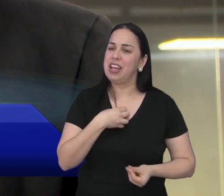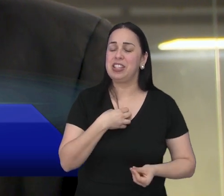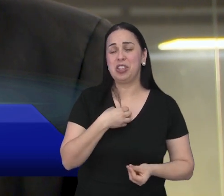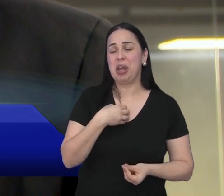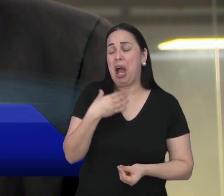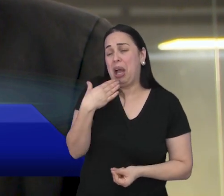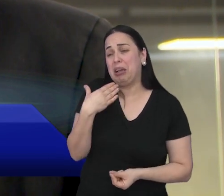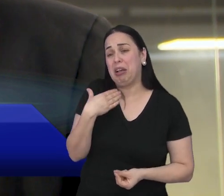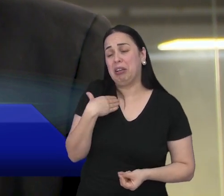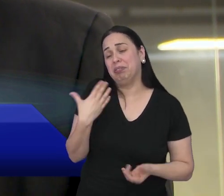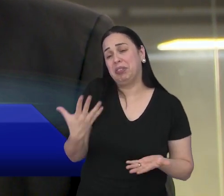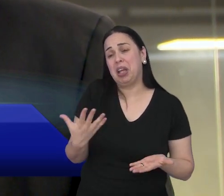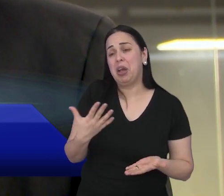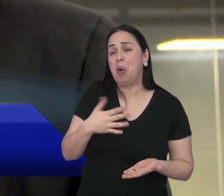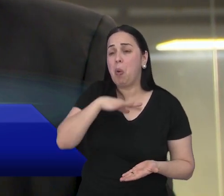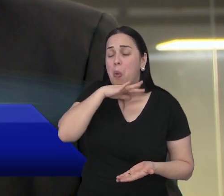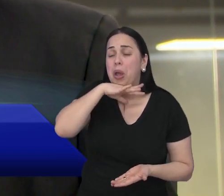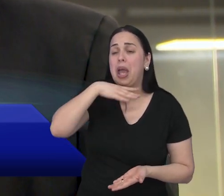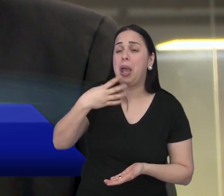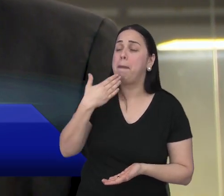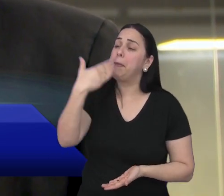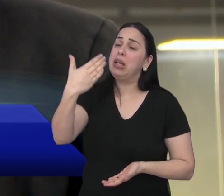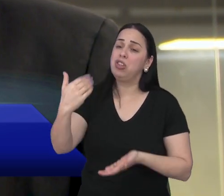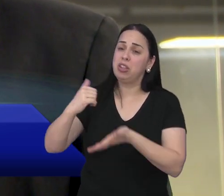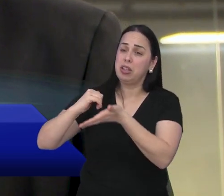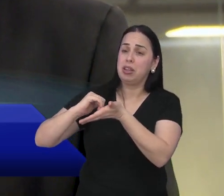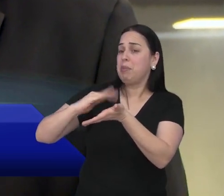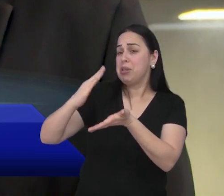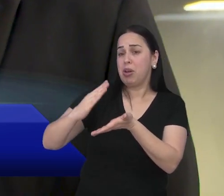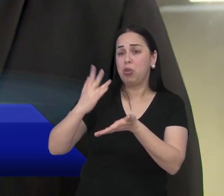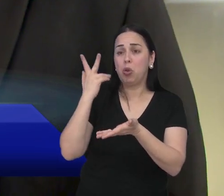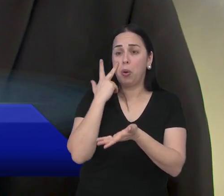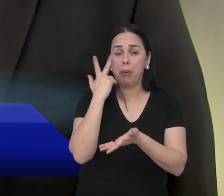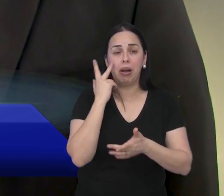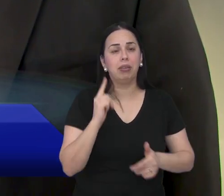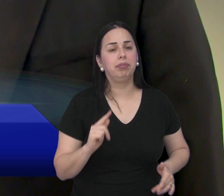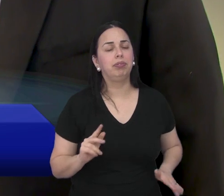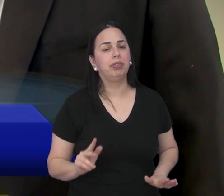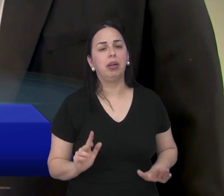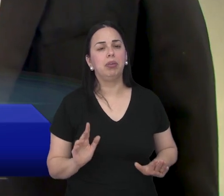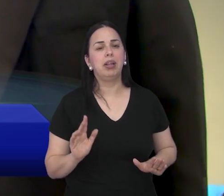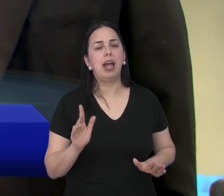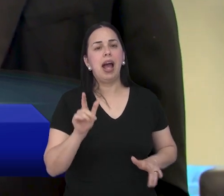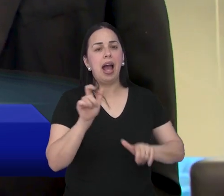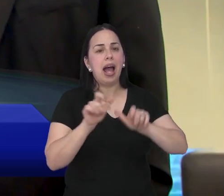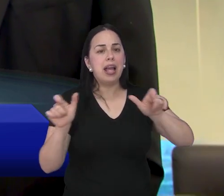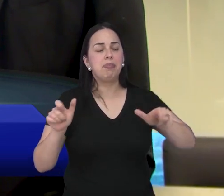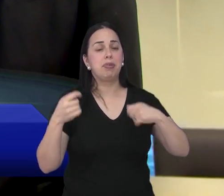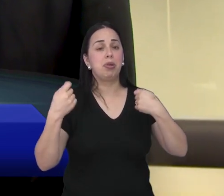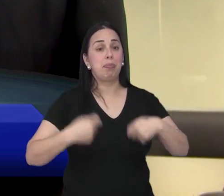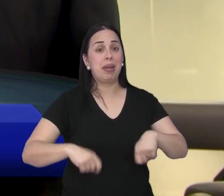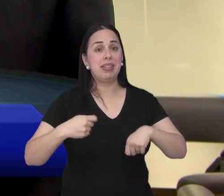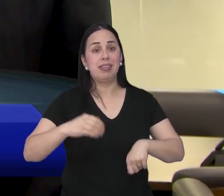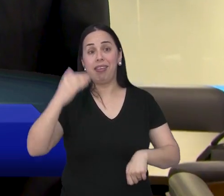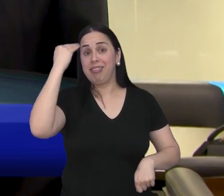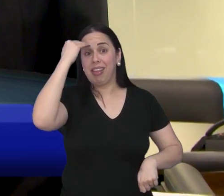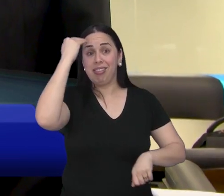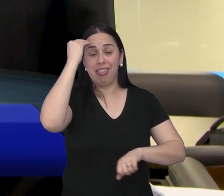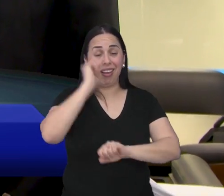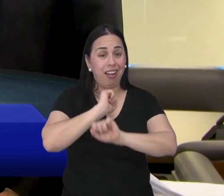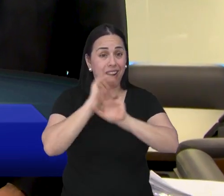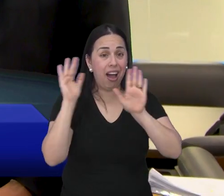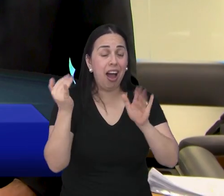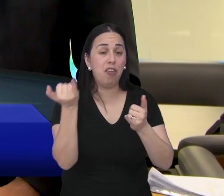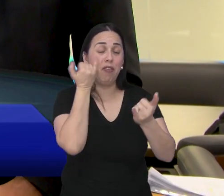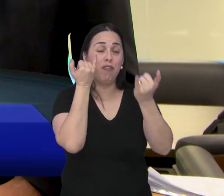pouco mais fragilizada, pede demissão e encerra por ali. E dentro disso, né, se tratando de uma situação em que as pessoas